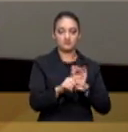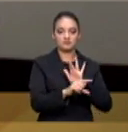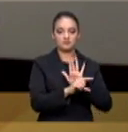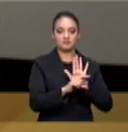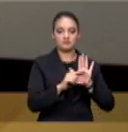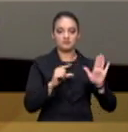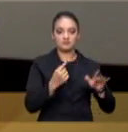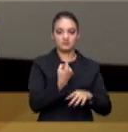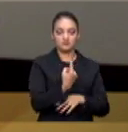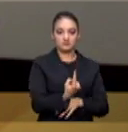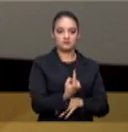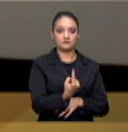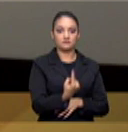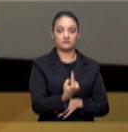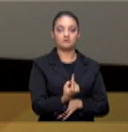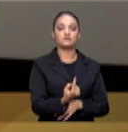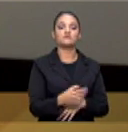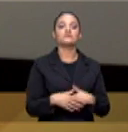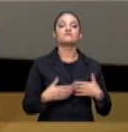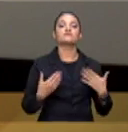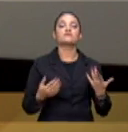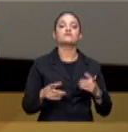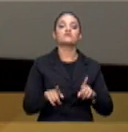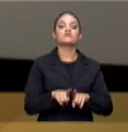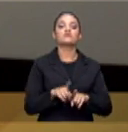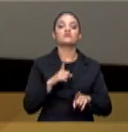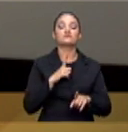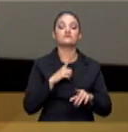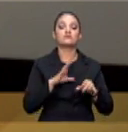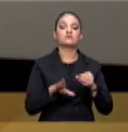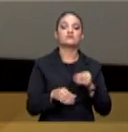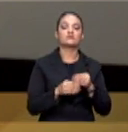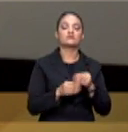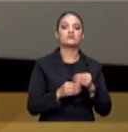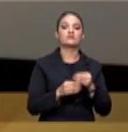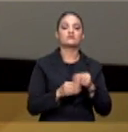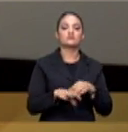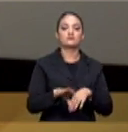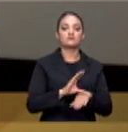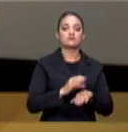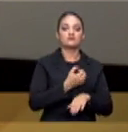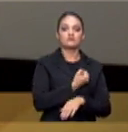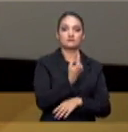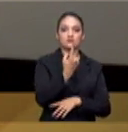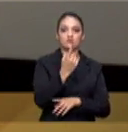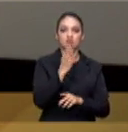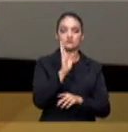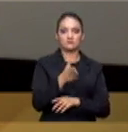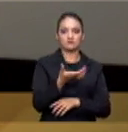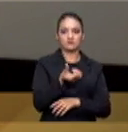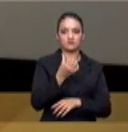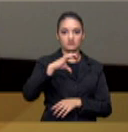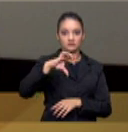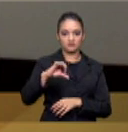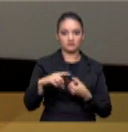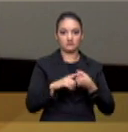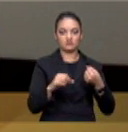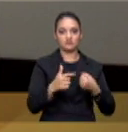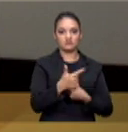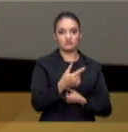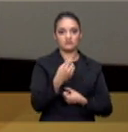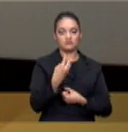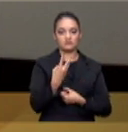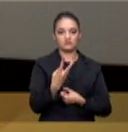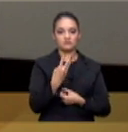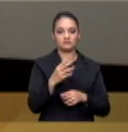parágrafo 1º, é assim que consta na emenda constitucional número 1 de 69, artigo 23, parágrafo